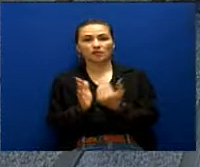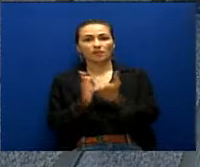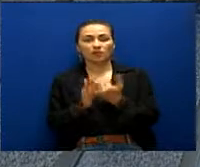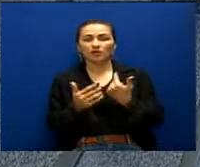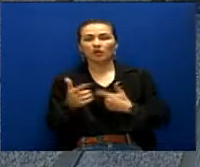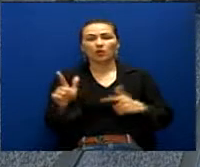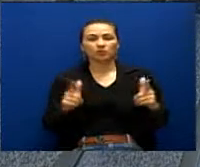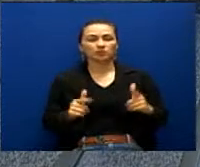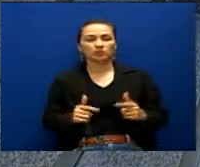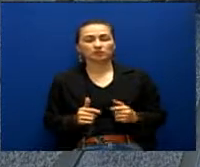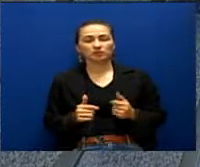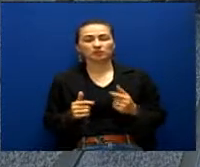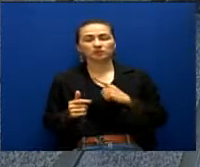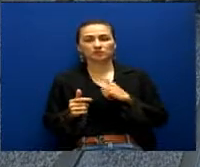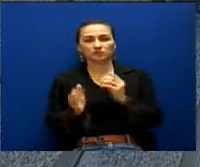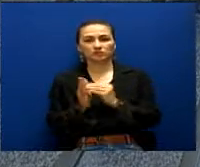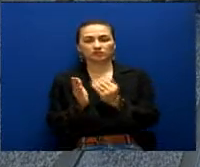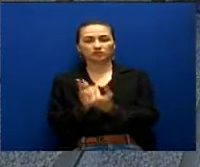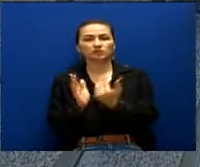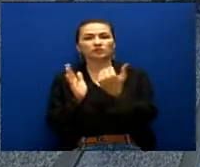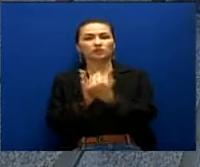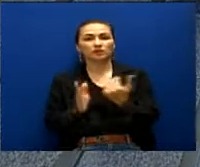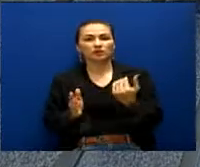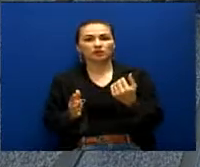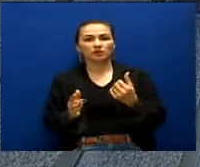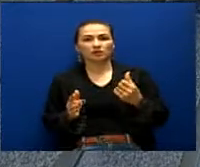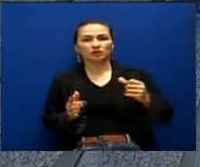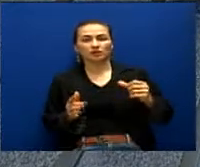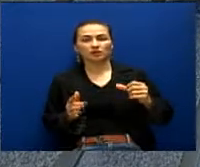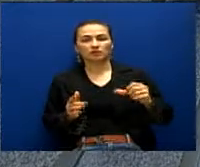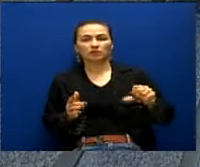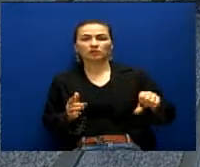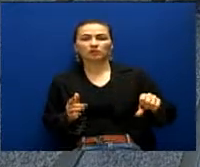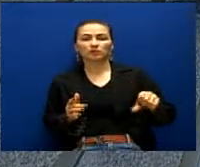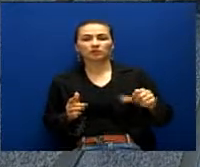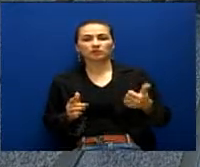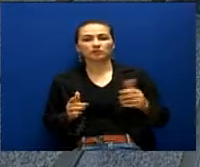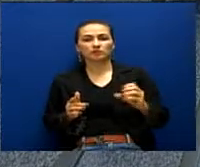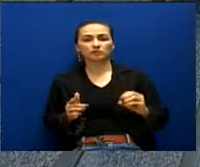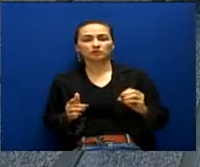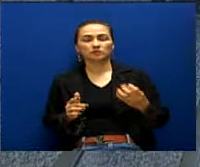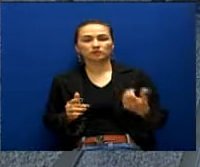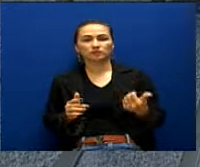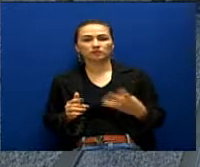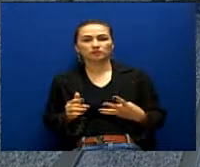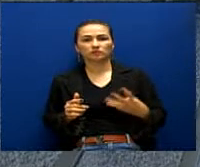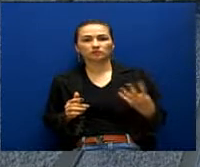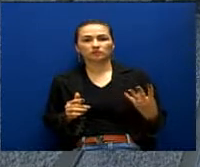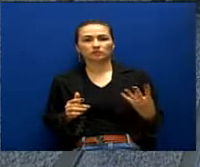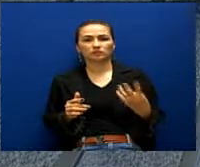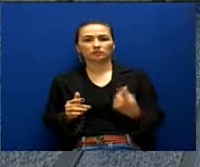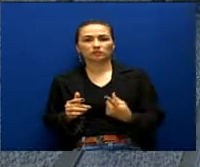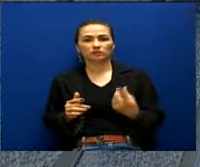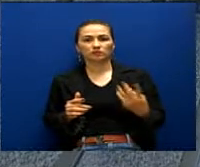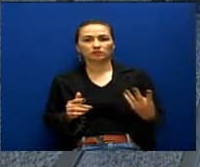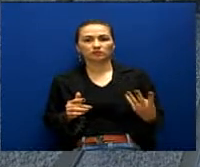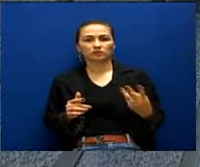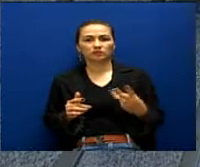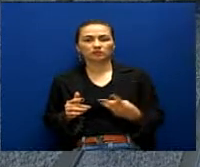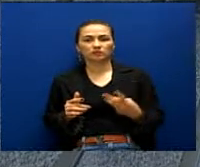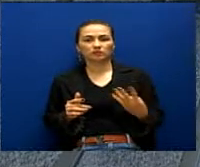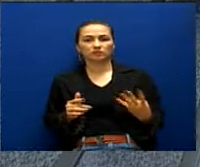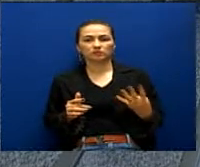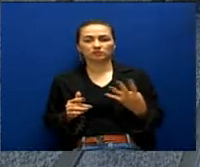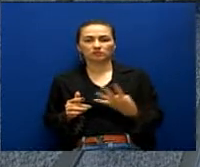emendas. 7, 8, 9, 10, 11, 12, 14, 15, 41, 42, 43, 44, que